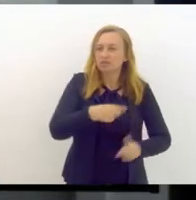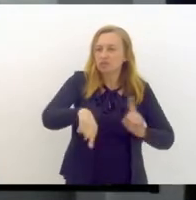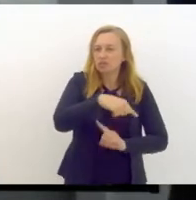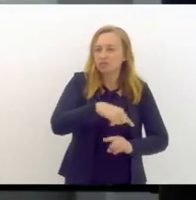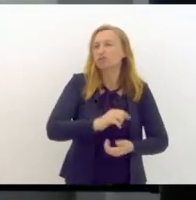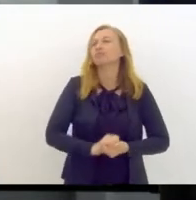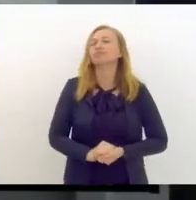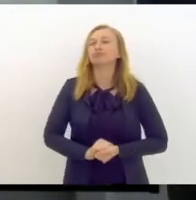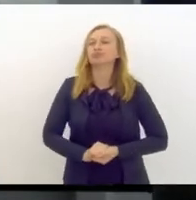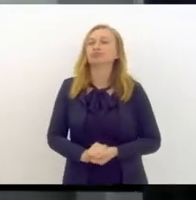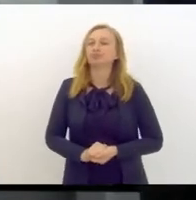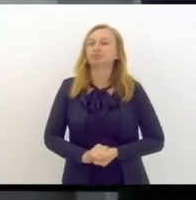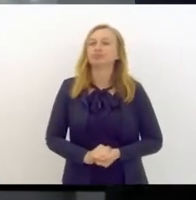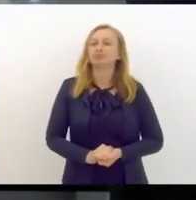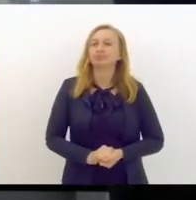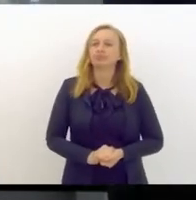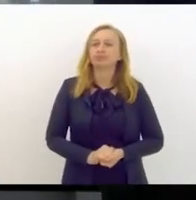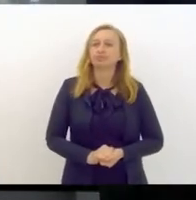passar?